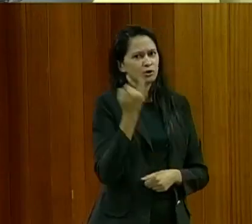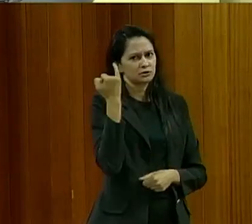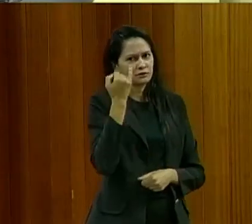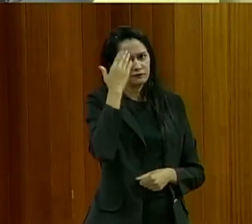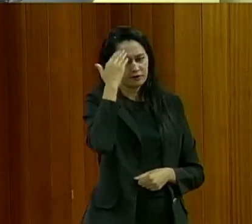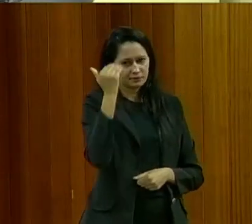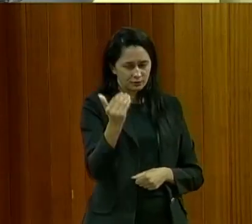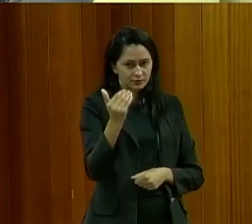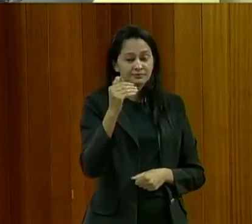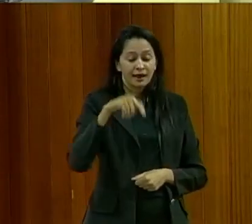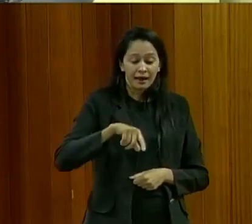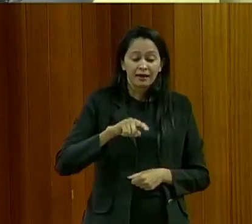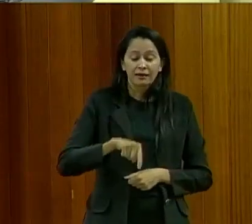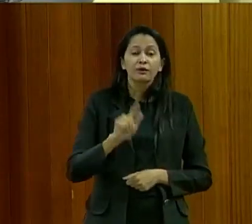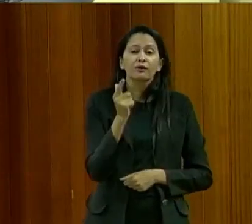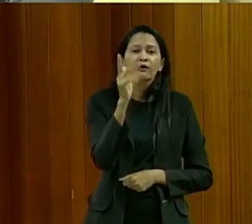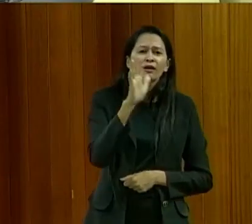agropecuarista que é